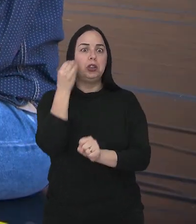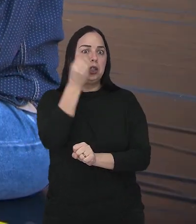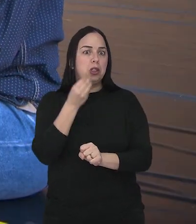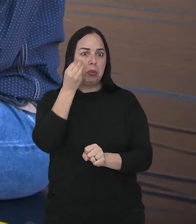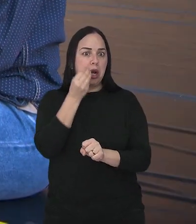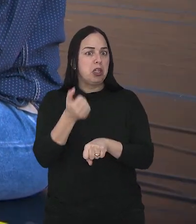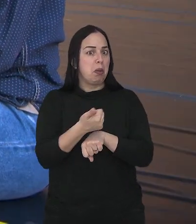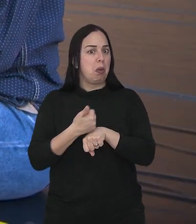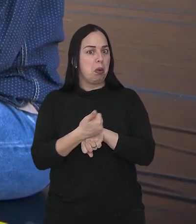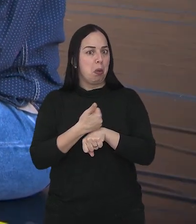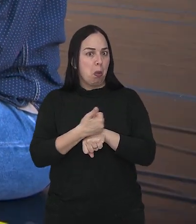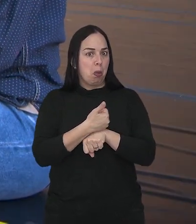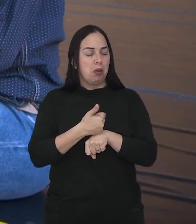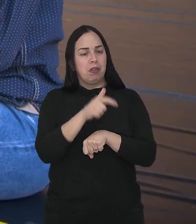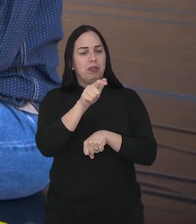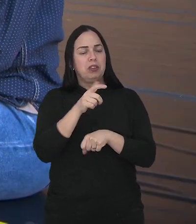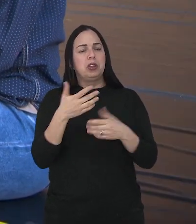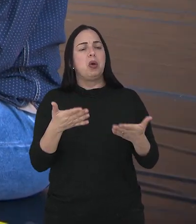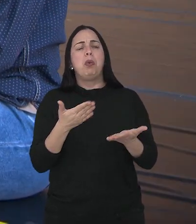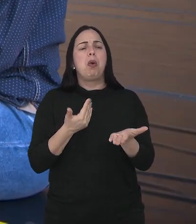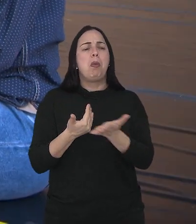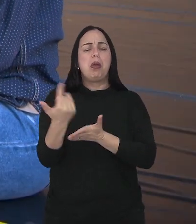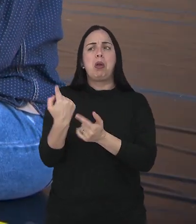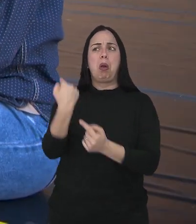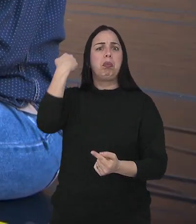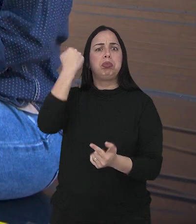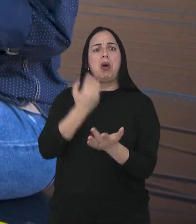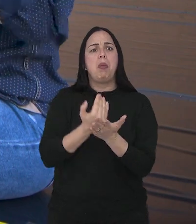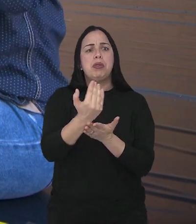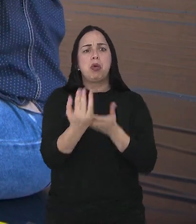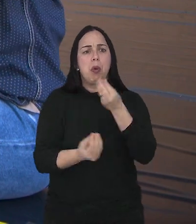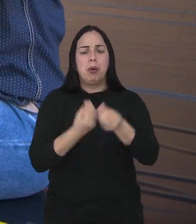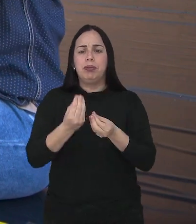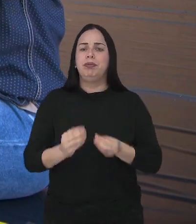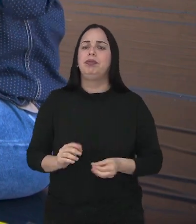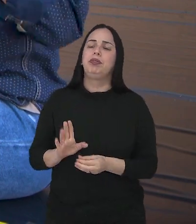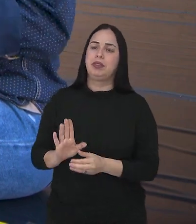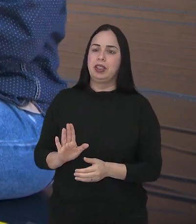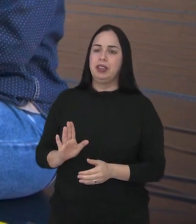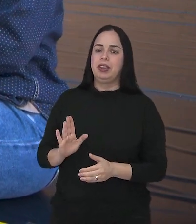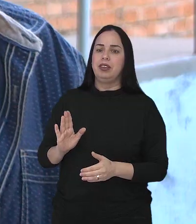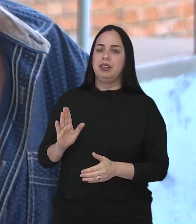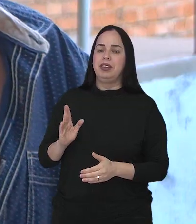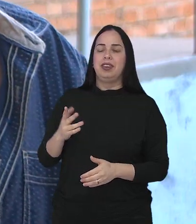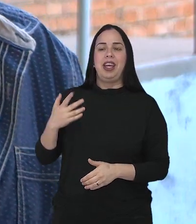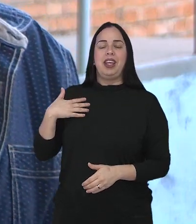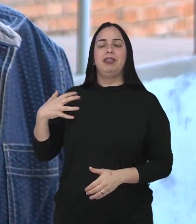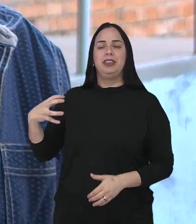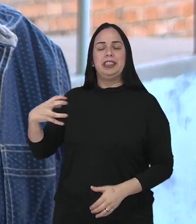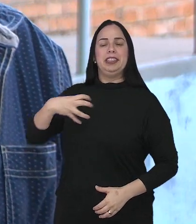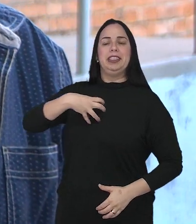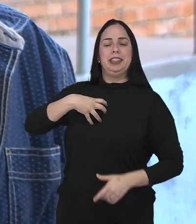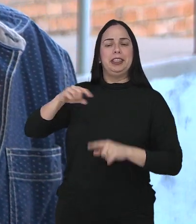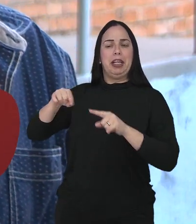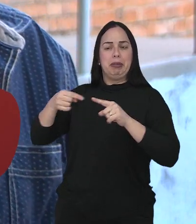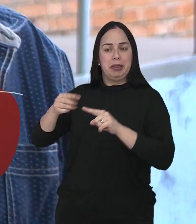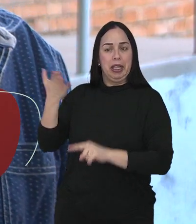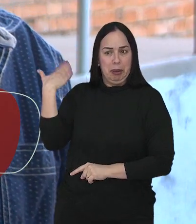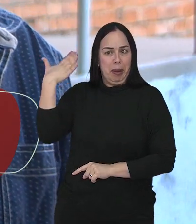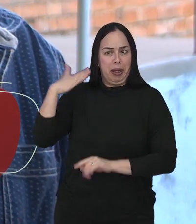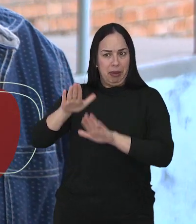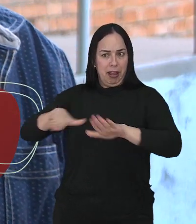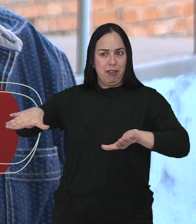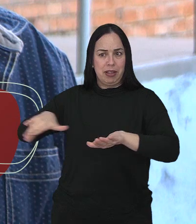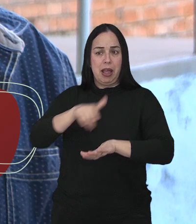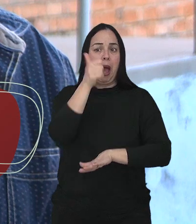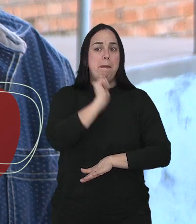carreira, são 22 anos já, né? Como que tudo começou? Tudo começou, eu fui picada pelo bichinho da música ali na infância.